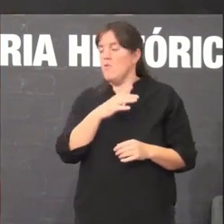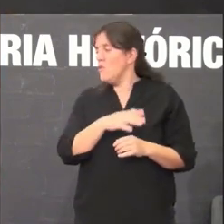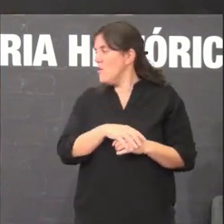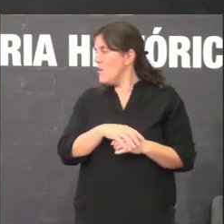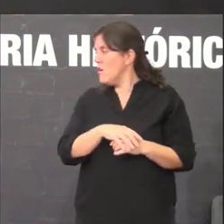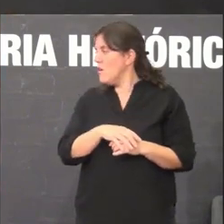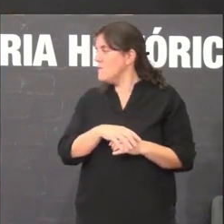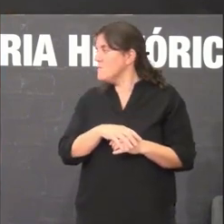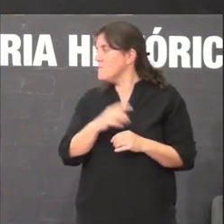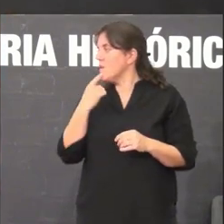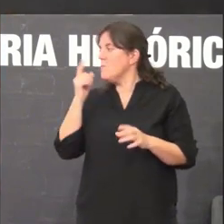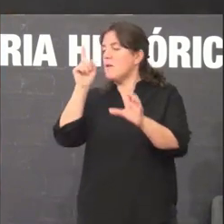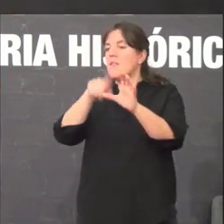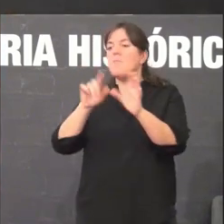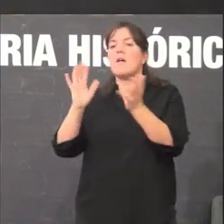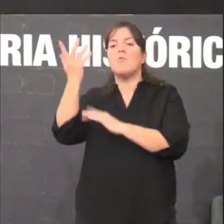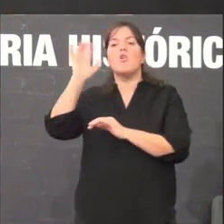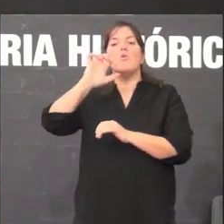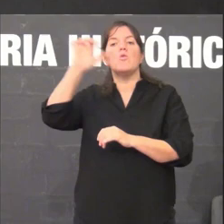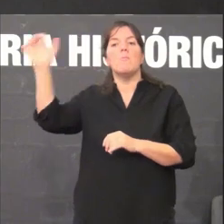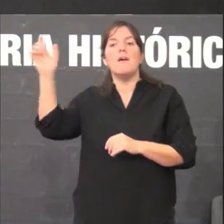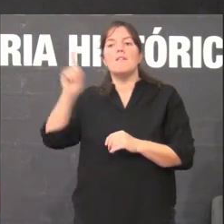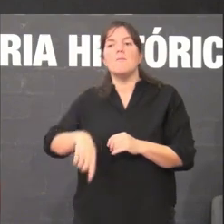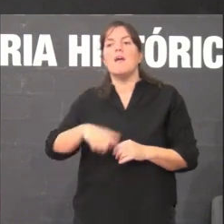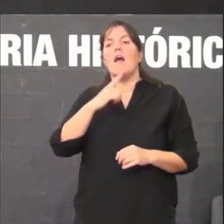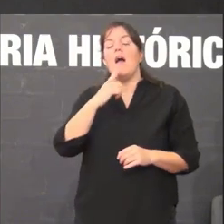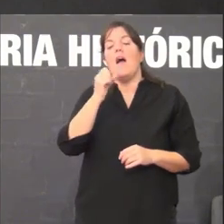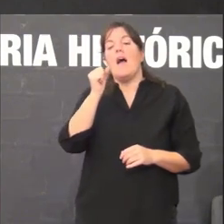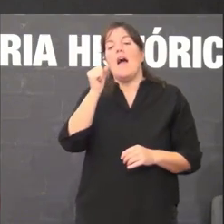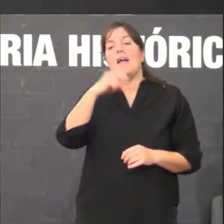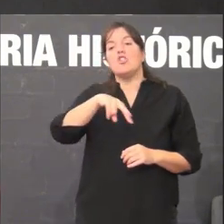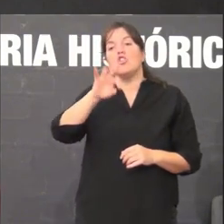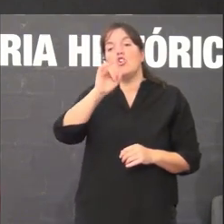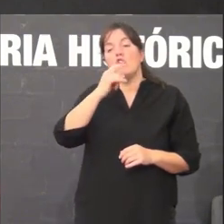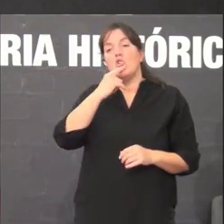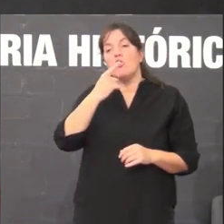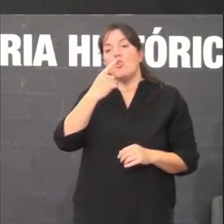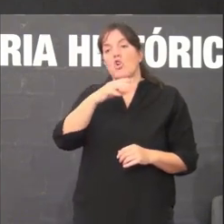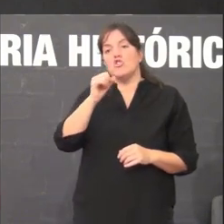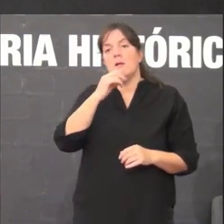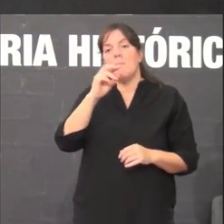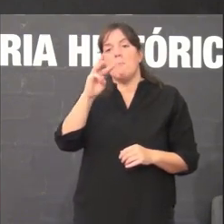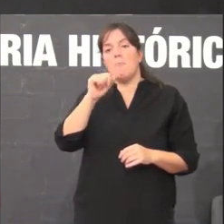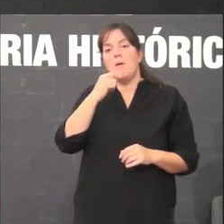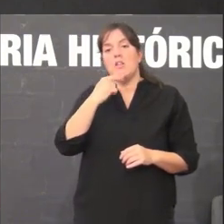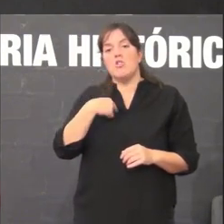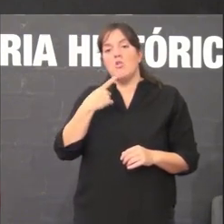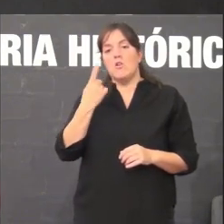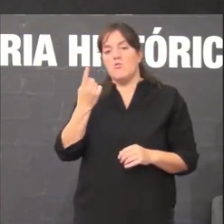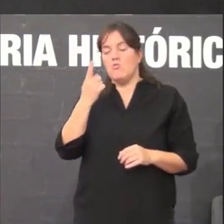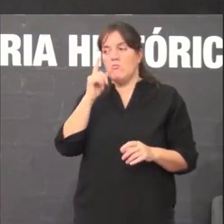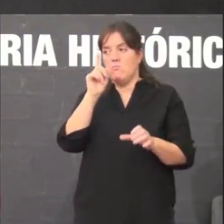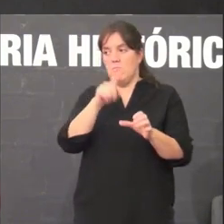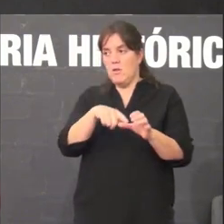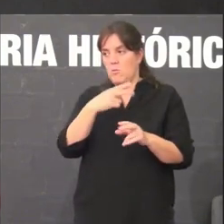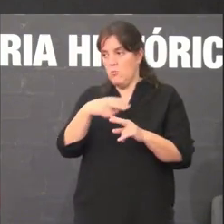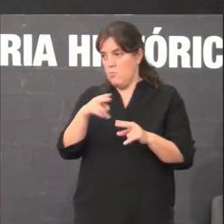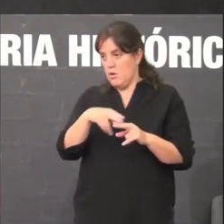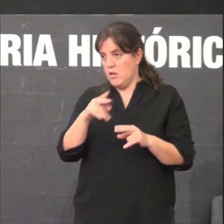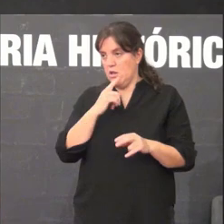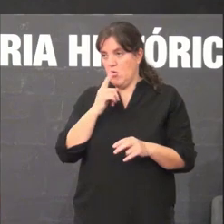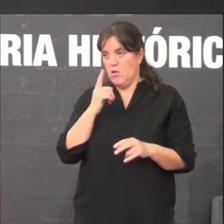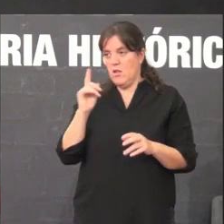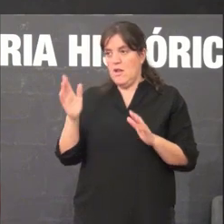Comissão Europeia, António Costa Pinto, um destes, no fundo um cientista político desta direita